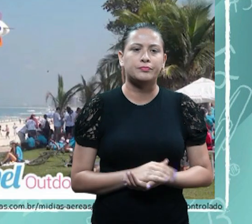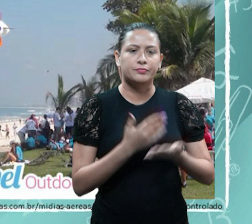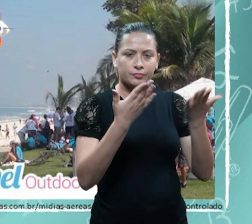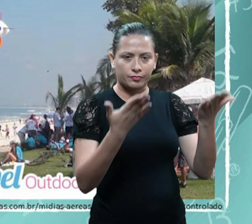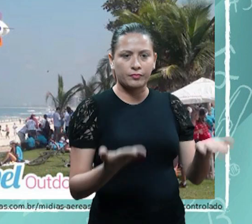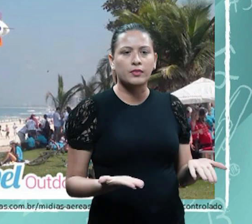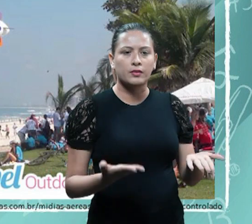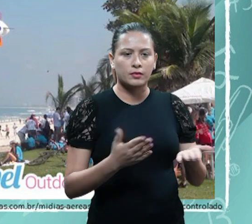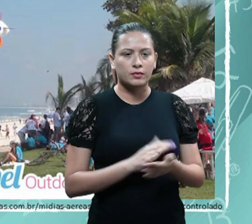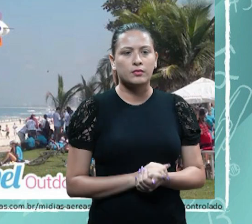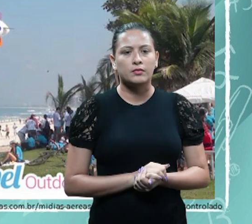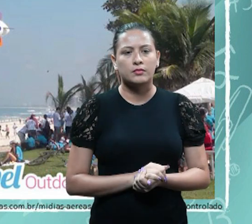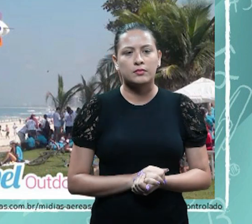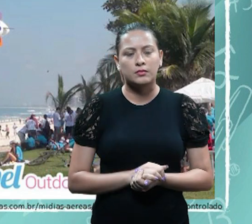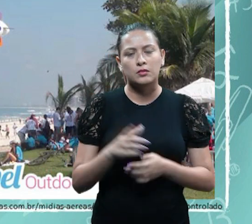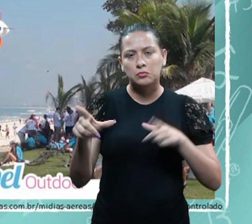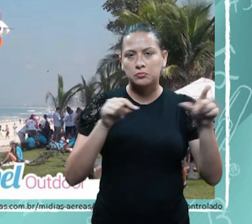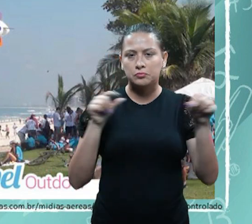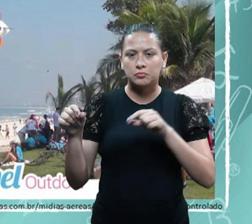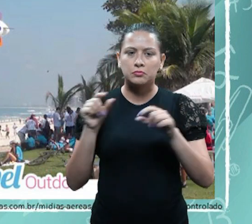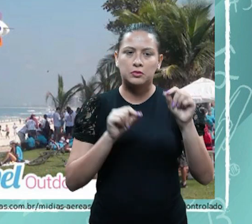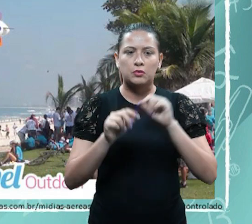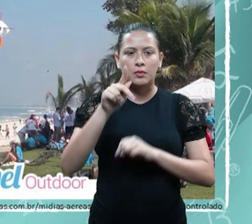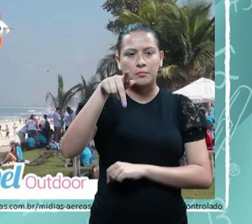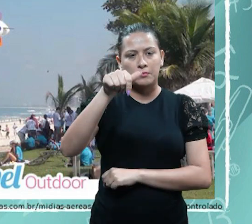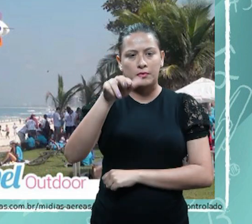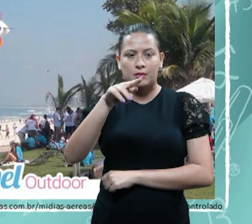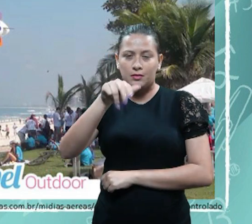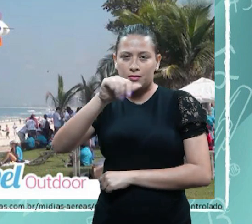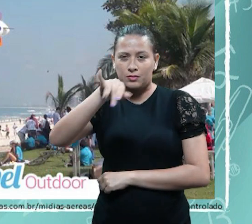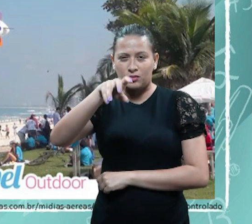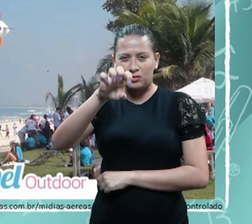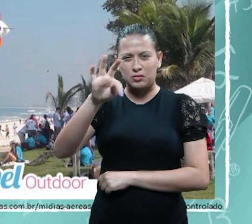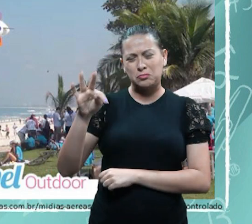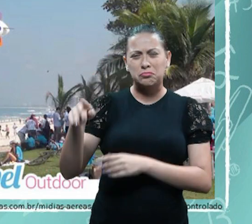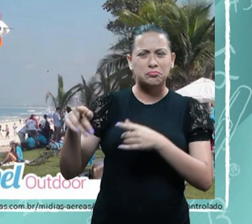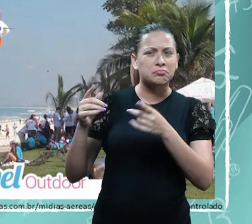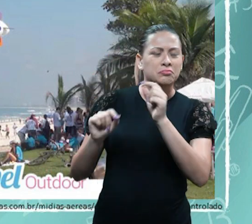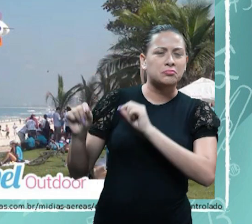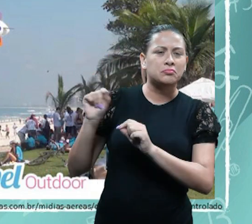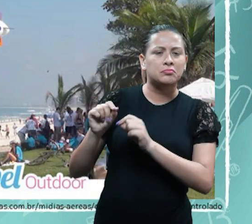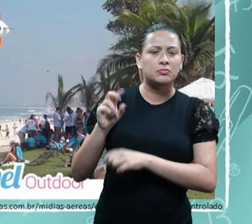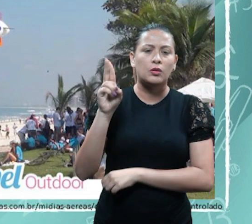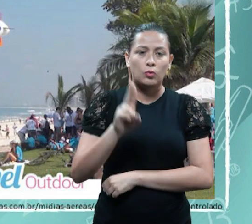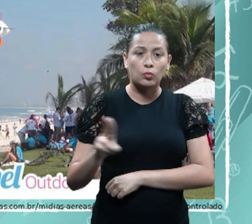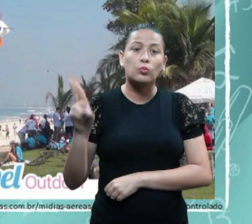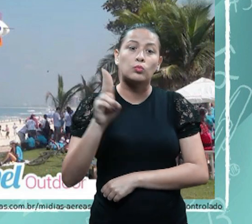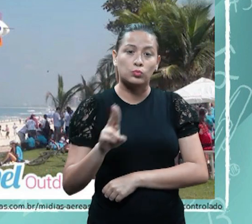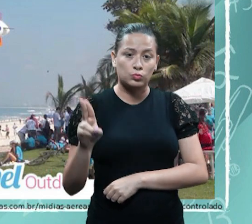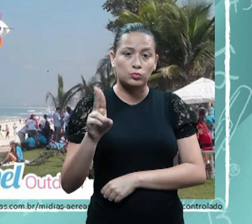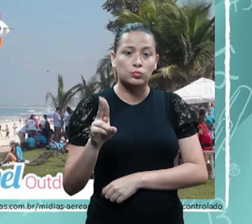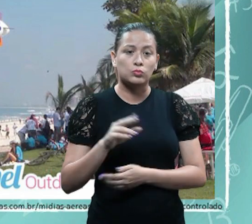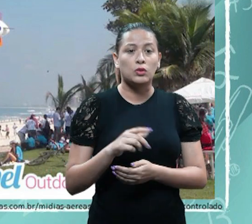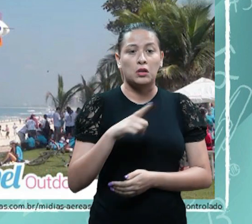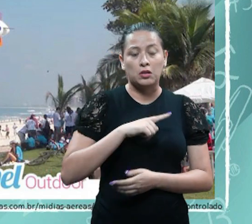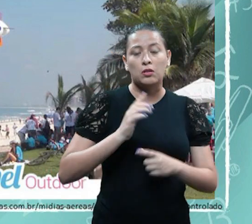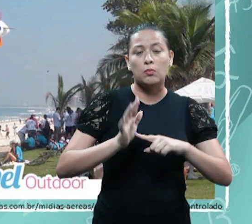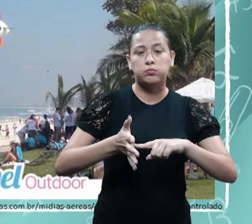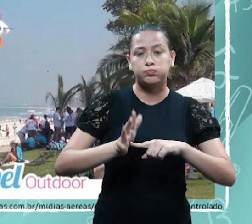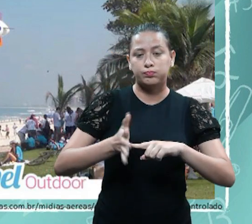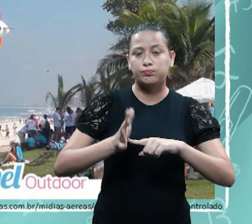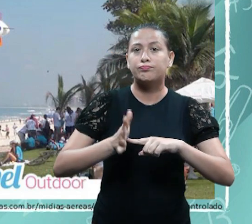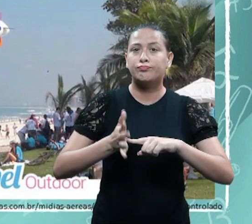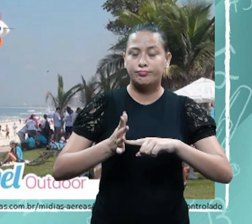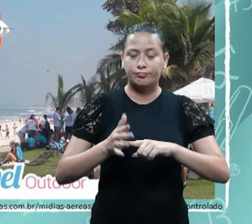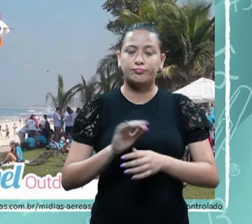Aqui a gente tem umas mídias alternativas, né? O Parajet, né? Que o Parajet ele é utilizado, é um parapente motorizado, né? Ele leva